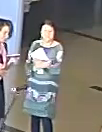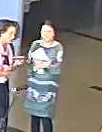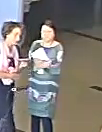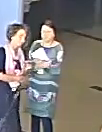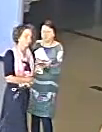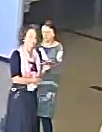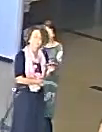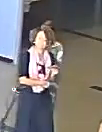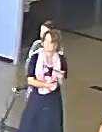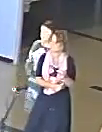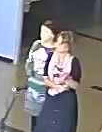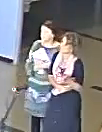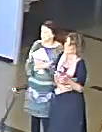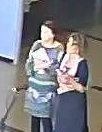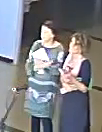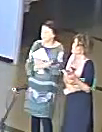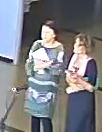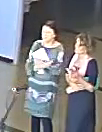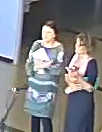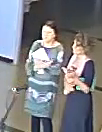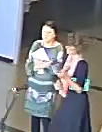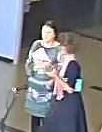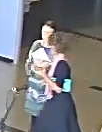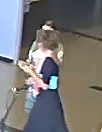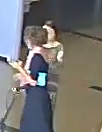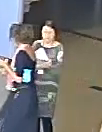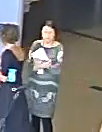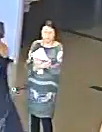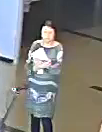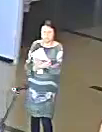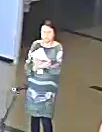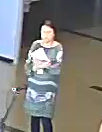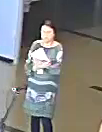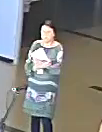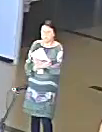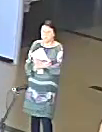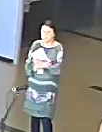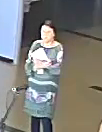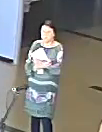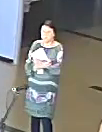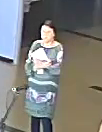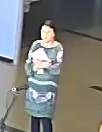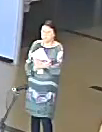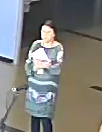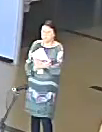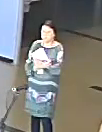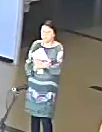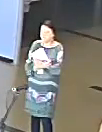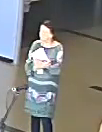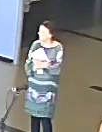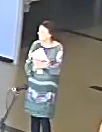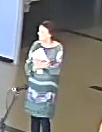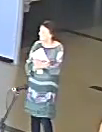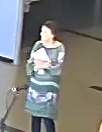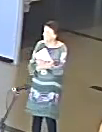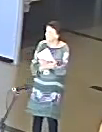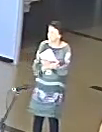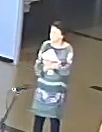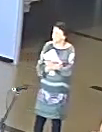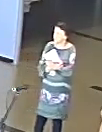o transporte intramunicipal para se deslocar dentro do seu próprio município e a gente sabe que a o Decreto que venceu